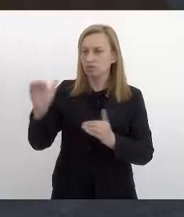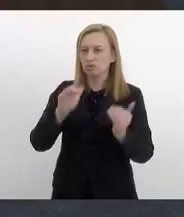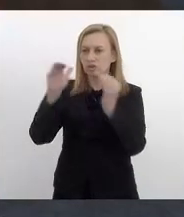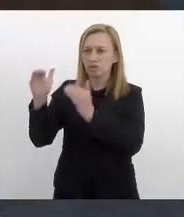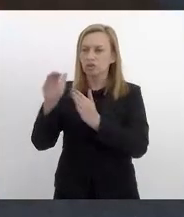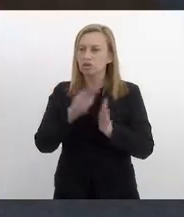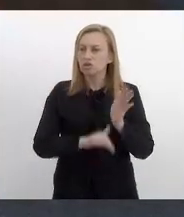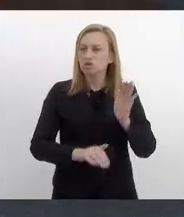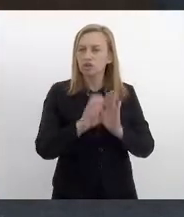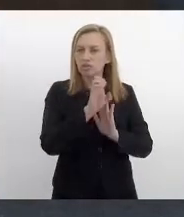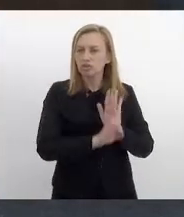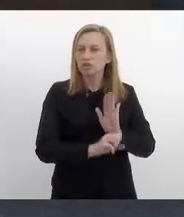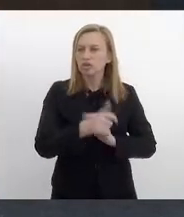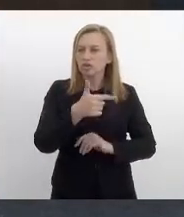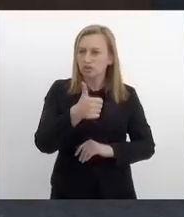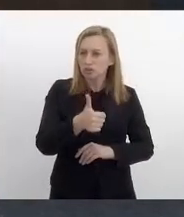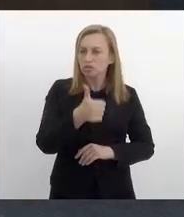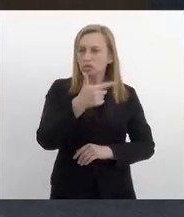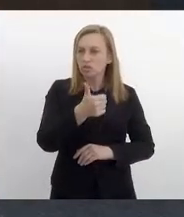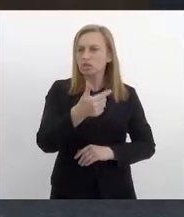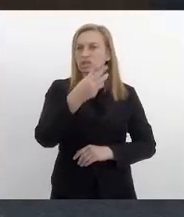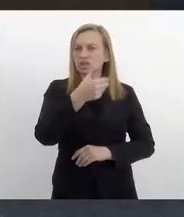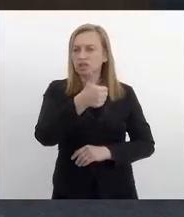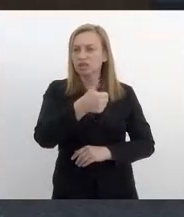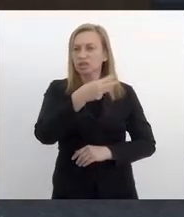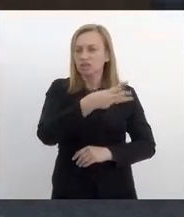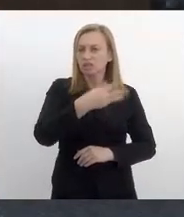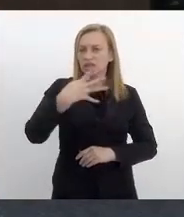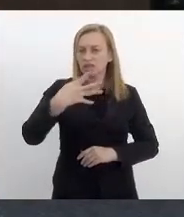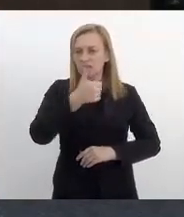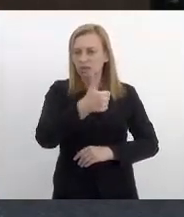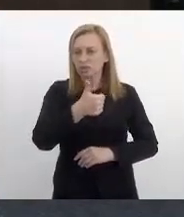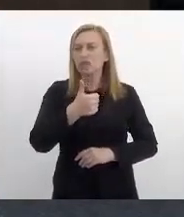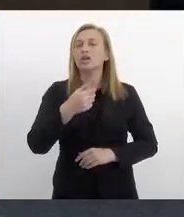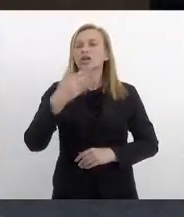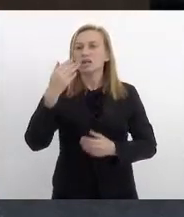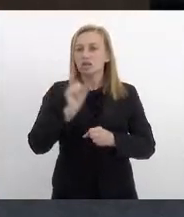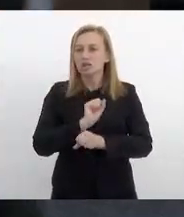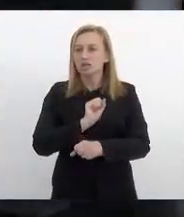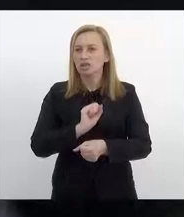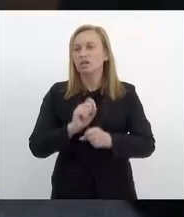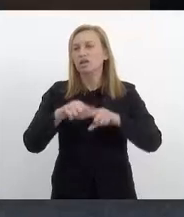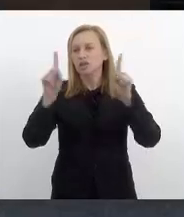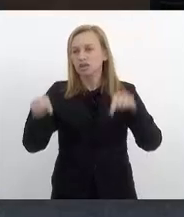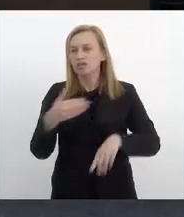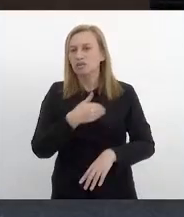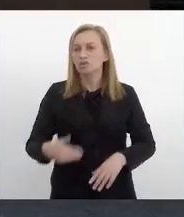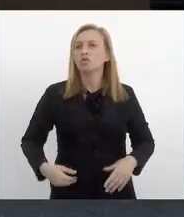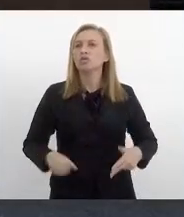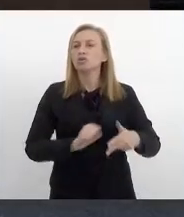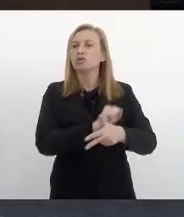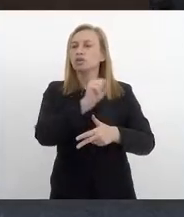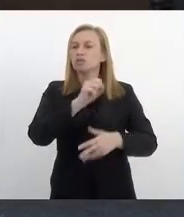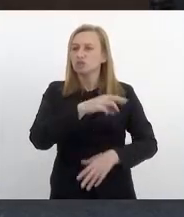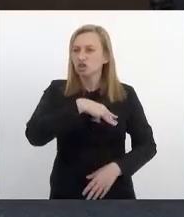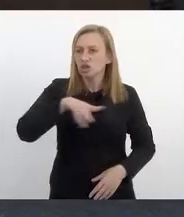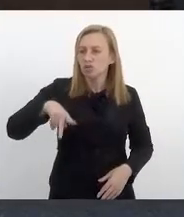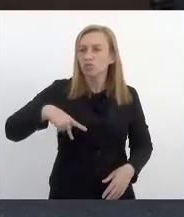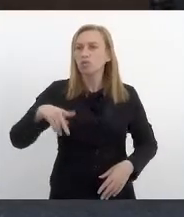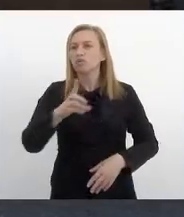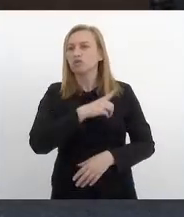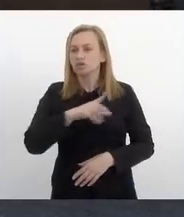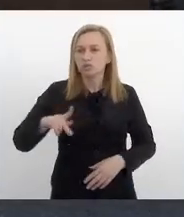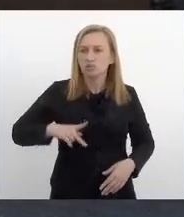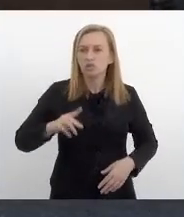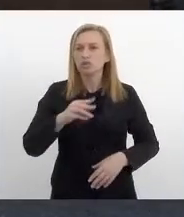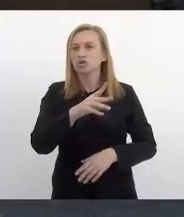retiro a minha emenda 12, 13 e 14, mas eu espero que os servidores dos outros poderes, Ministério Público, Defensoria e